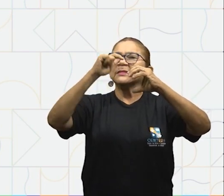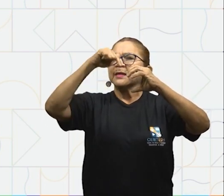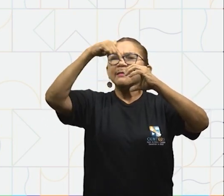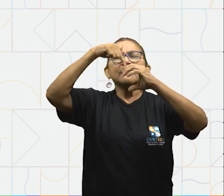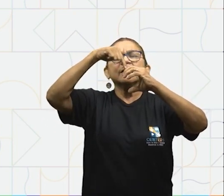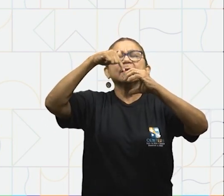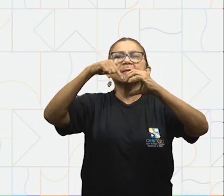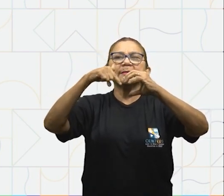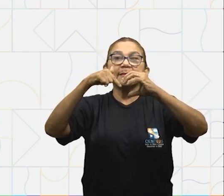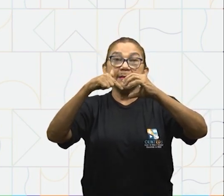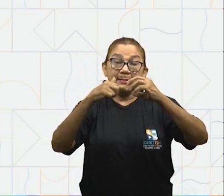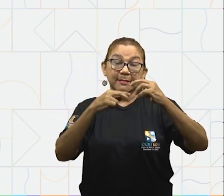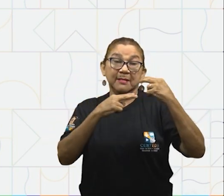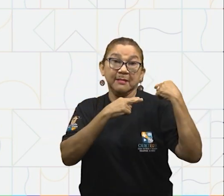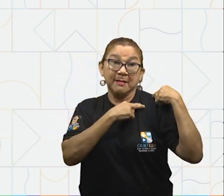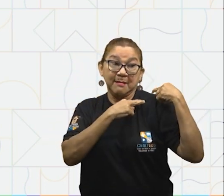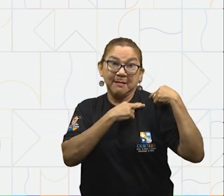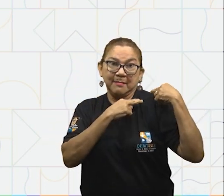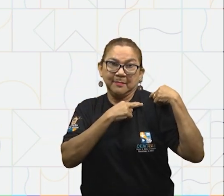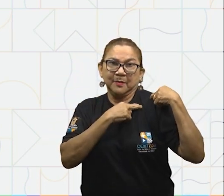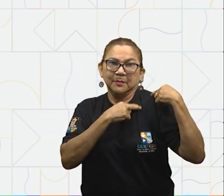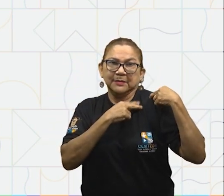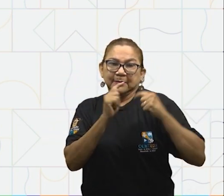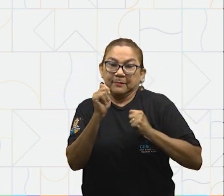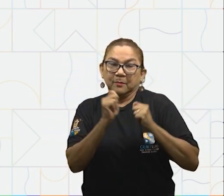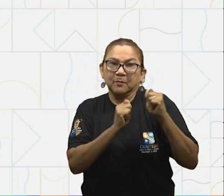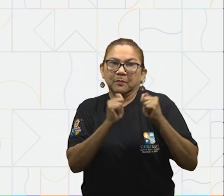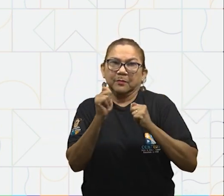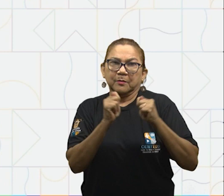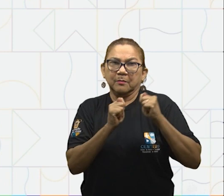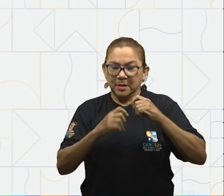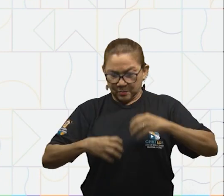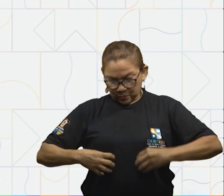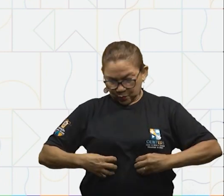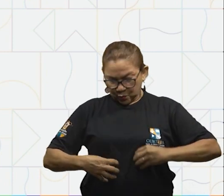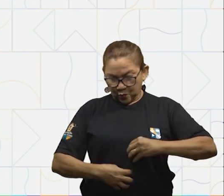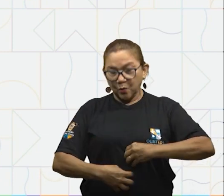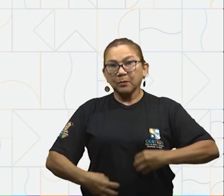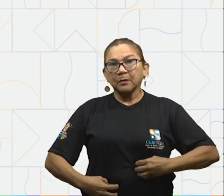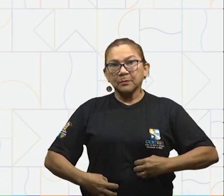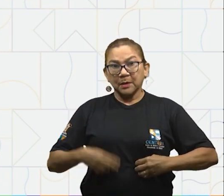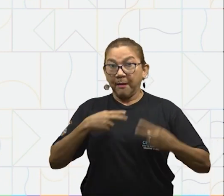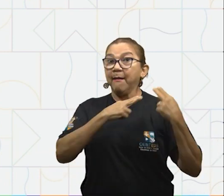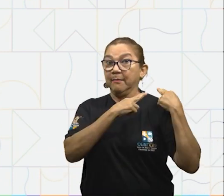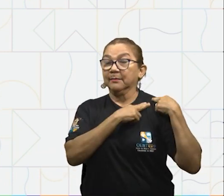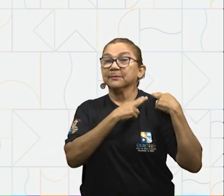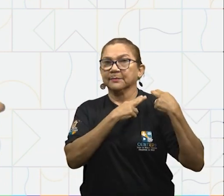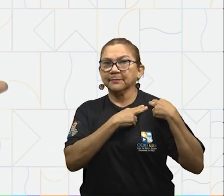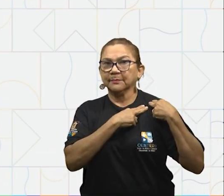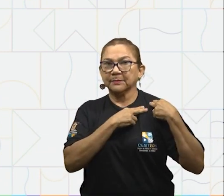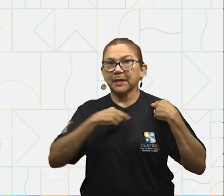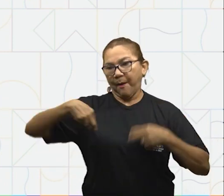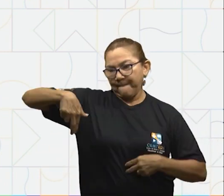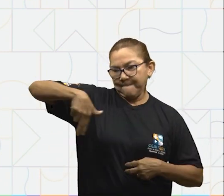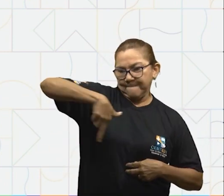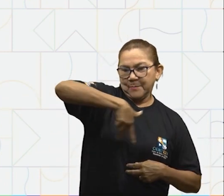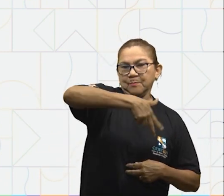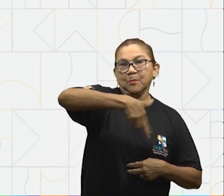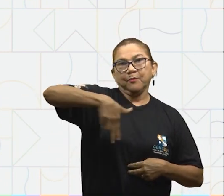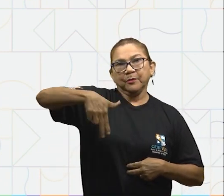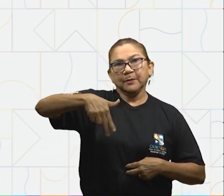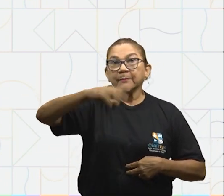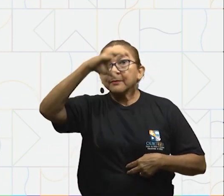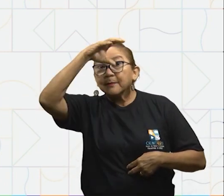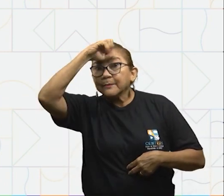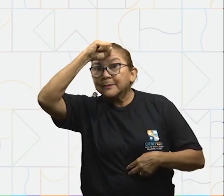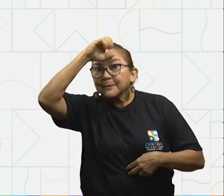encéfalo controla o movimento dos órgãos. Além disso, ele é o responsável pelo nosso movimento e o nosso